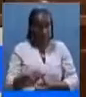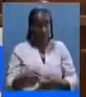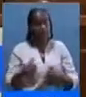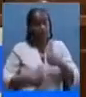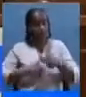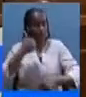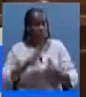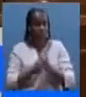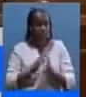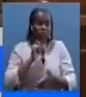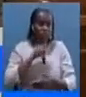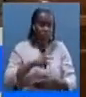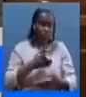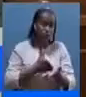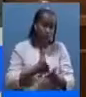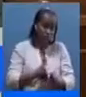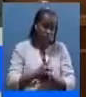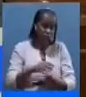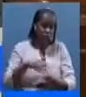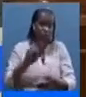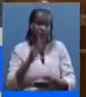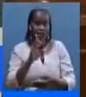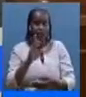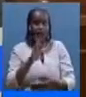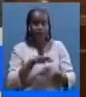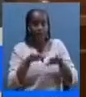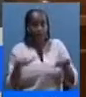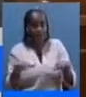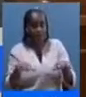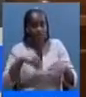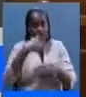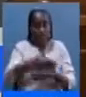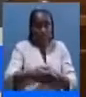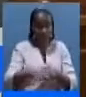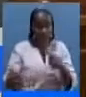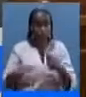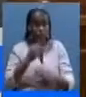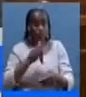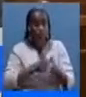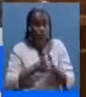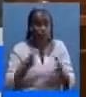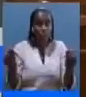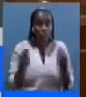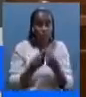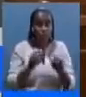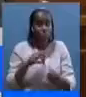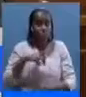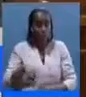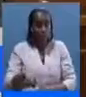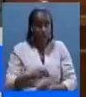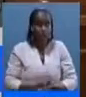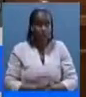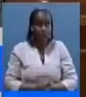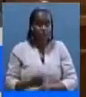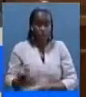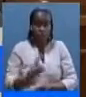por uma fase seguinte, que é a fase de conseguirmos aproveitar para, junto com Portugal,